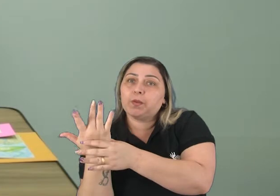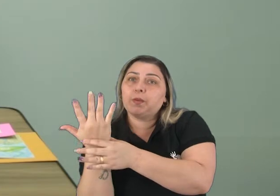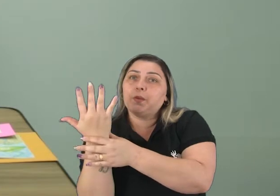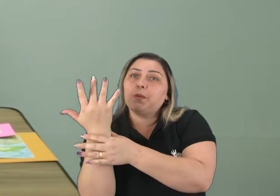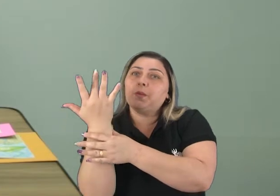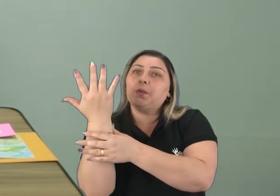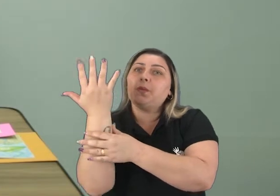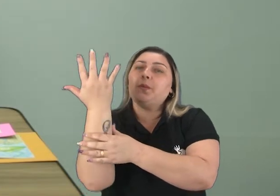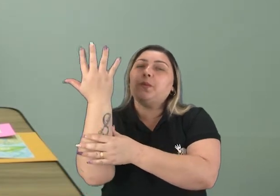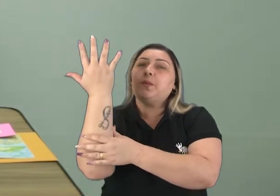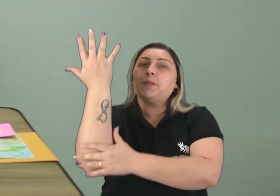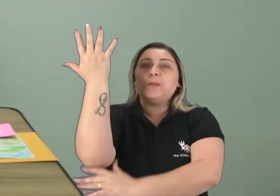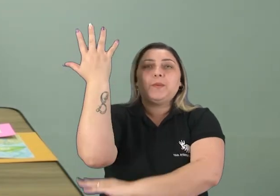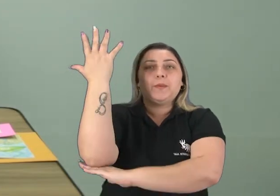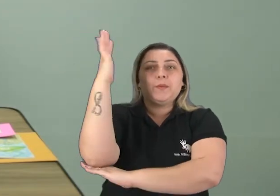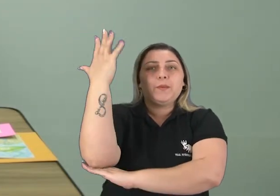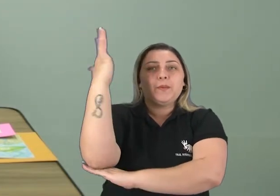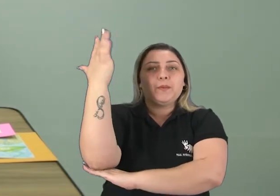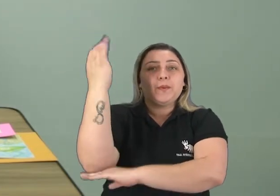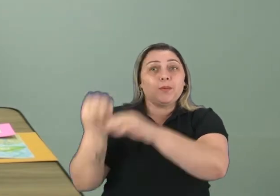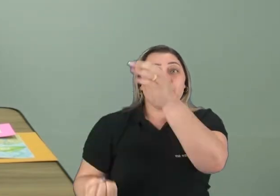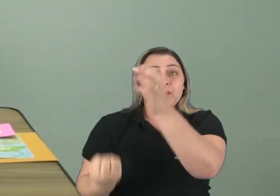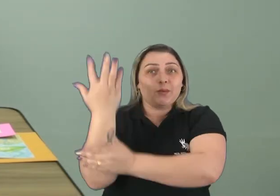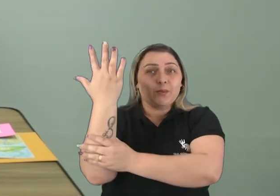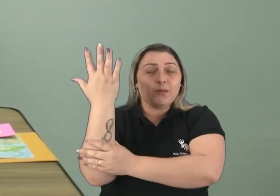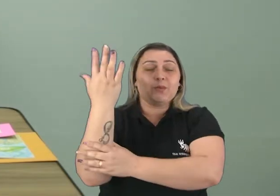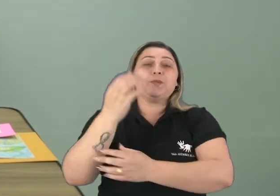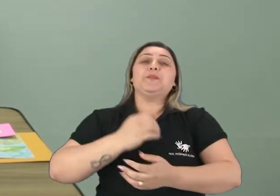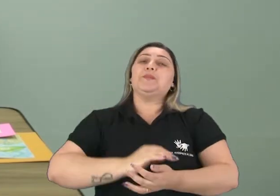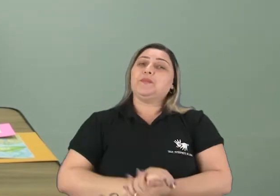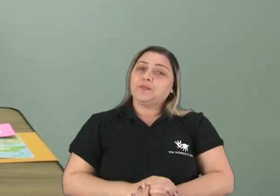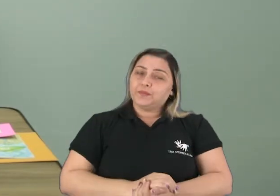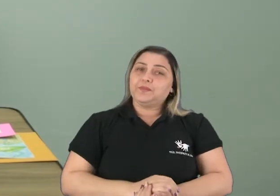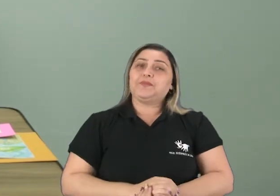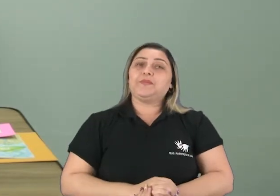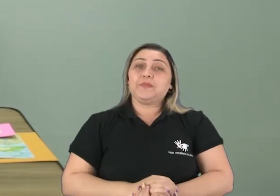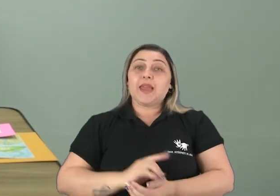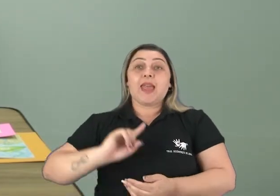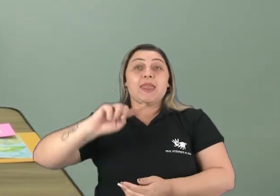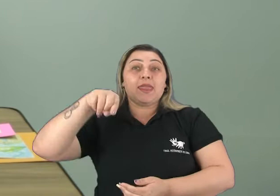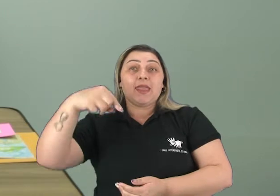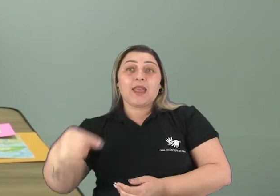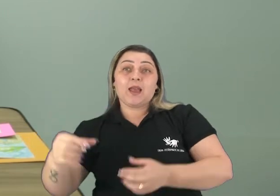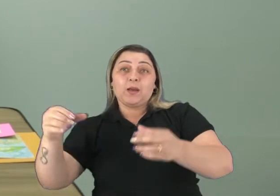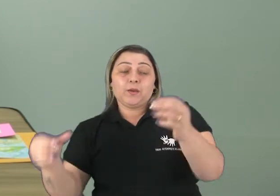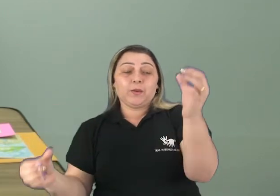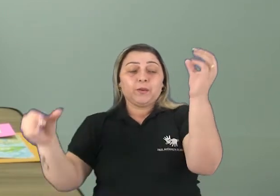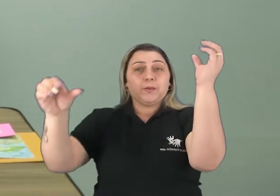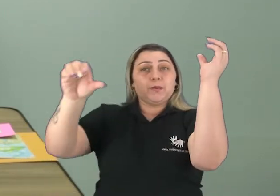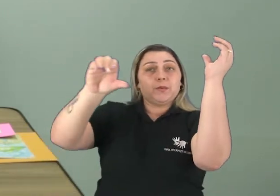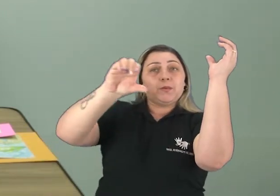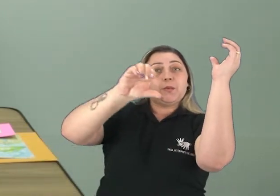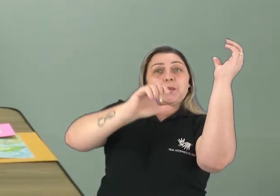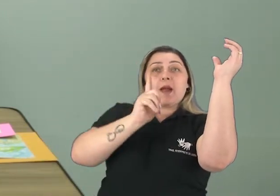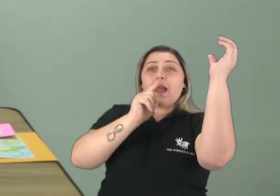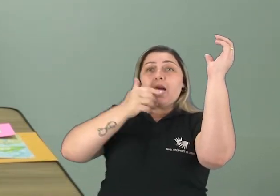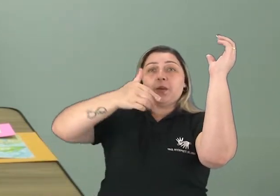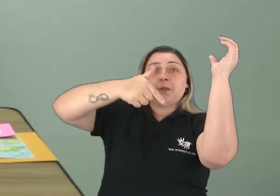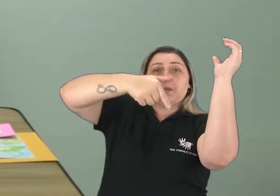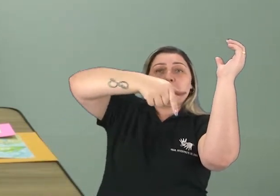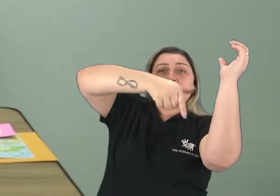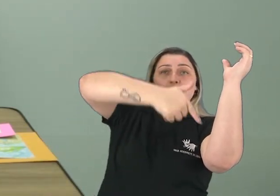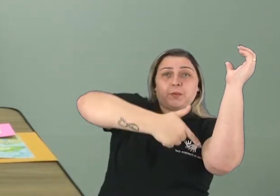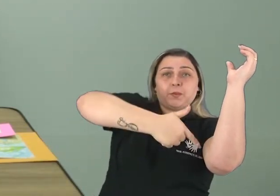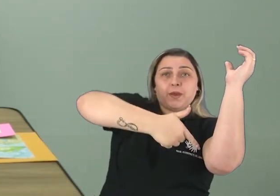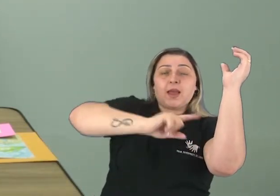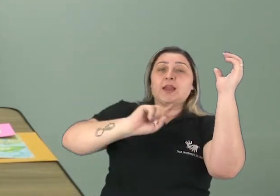de uma árvore, de uma planta, o que elas fizeram? Elas regaram, isso mesmo. E com